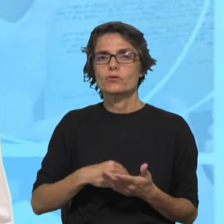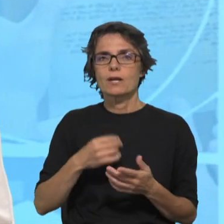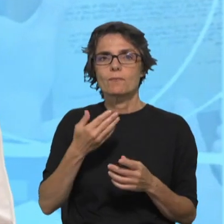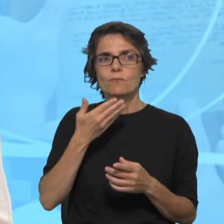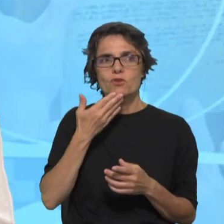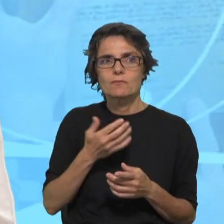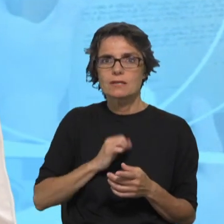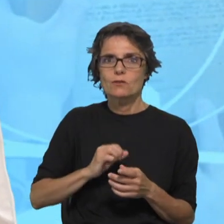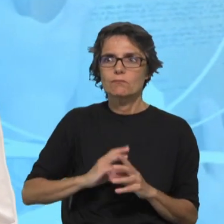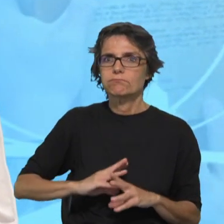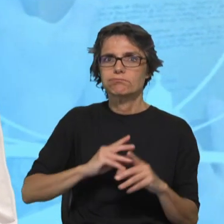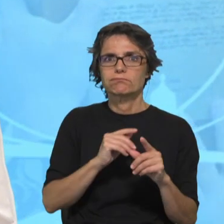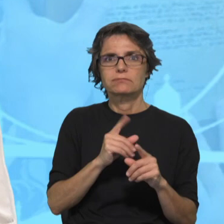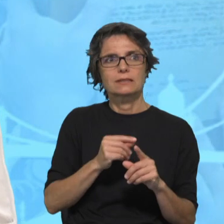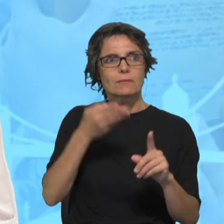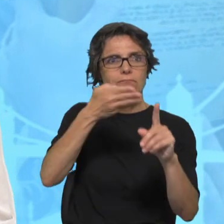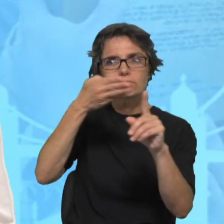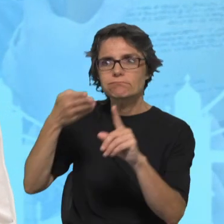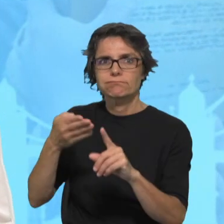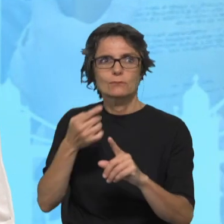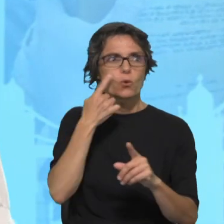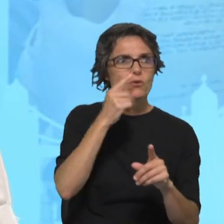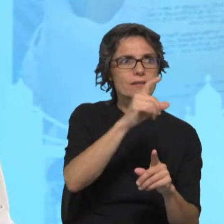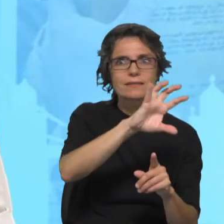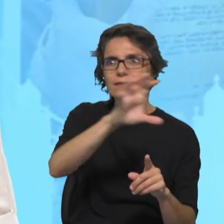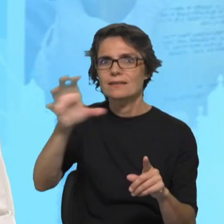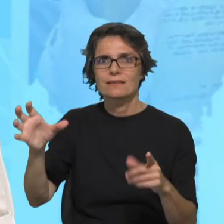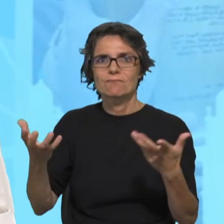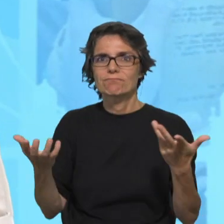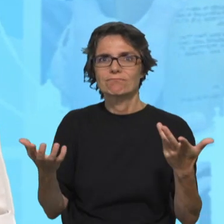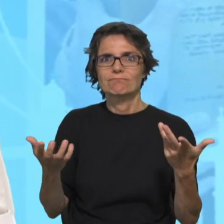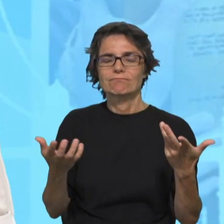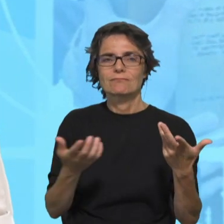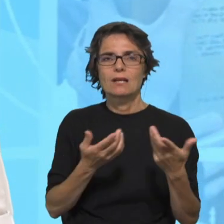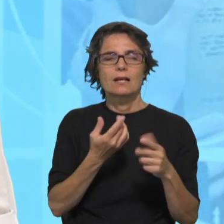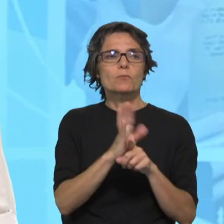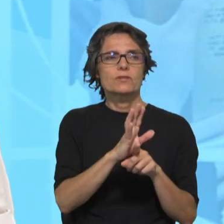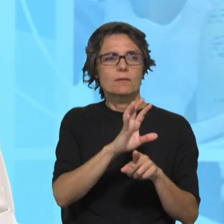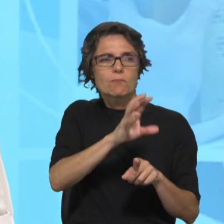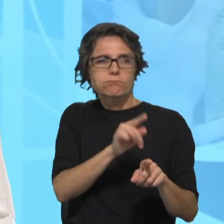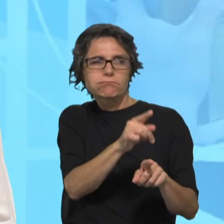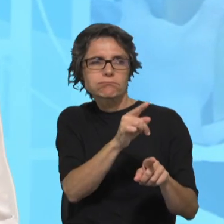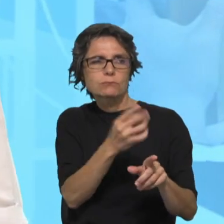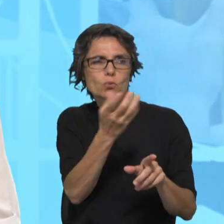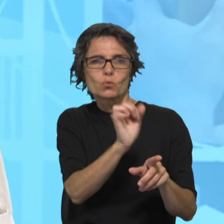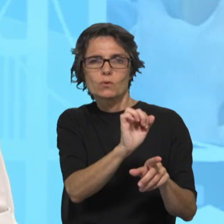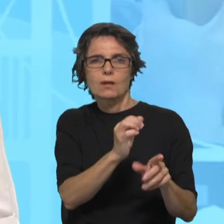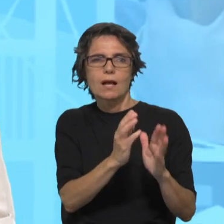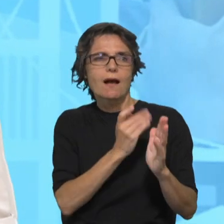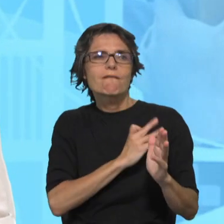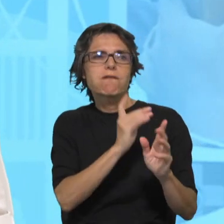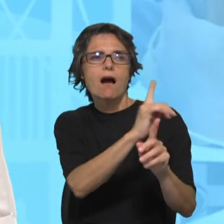também vivenciar outras experiências, conhecer outras formas, por exemplo, de vivenciar a fé, não é? Diferente da nossa.